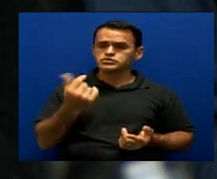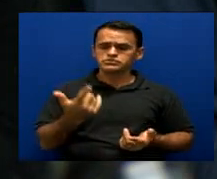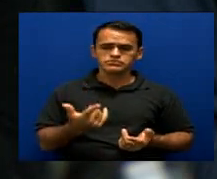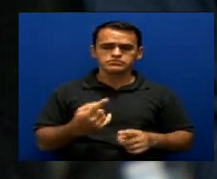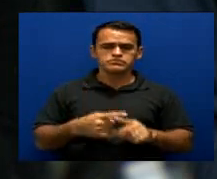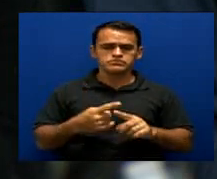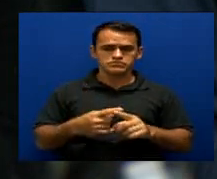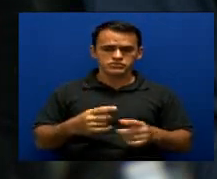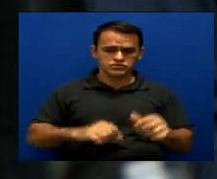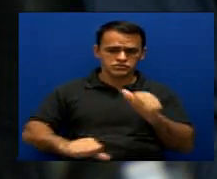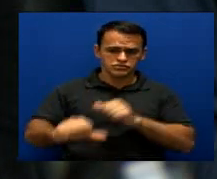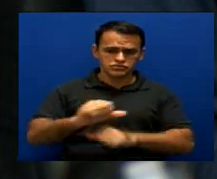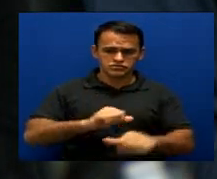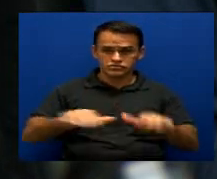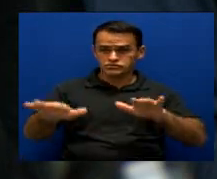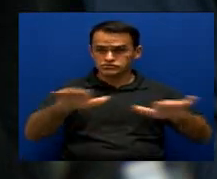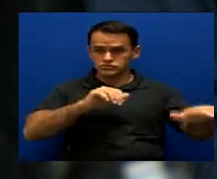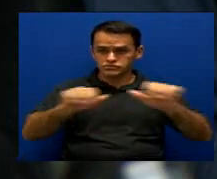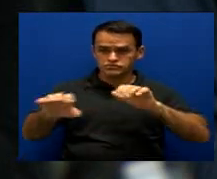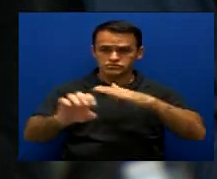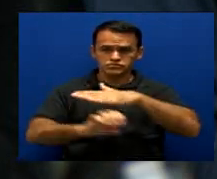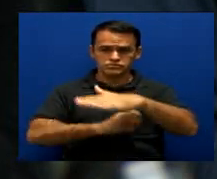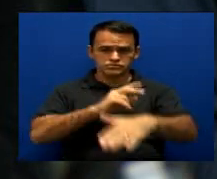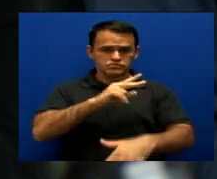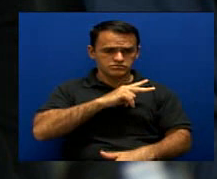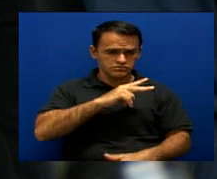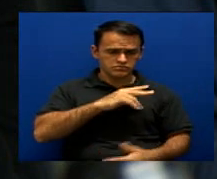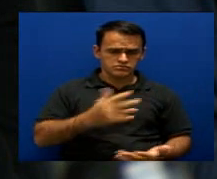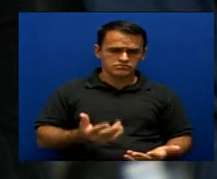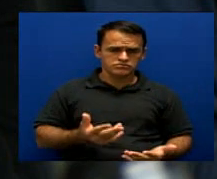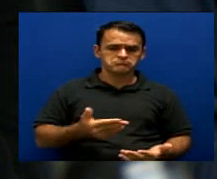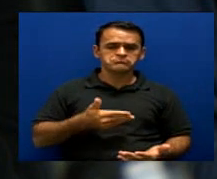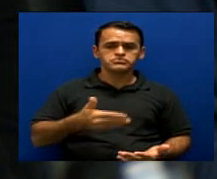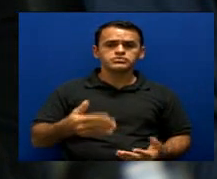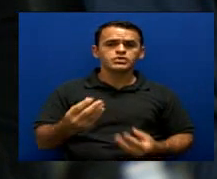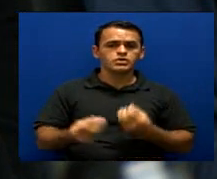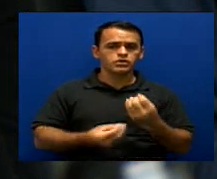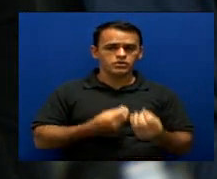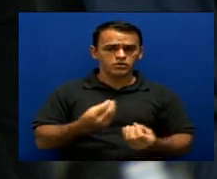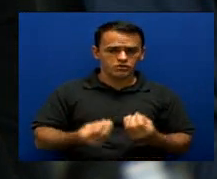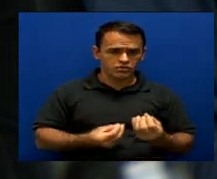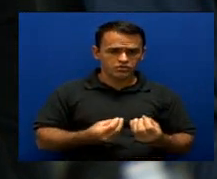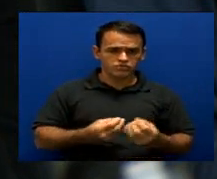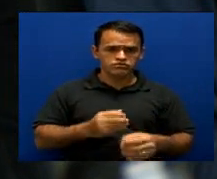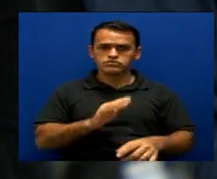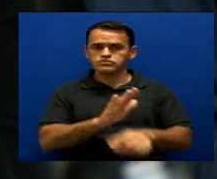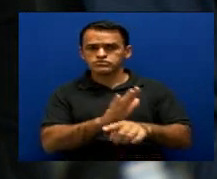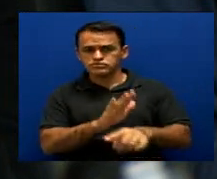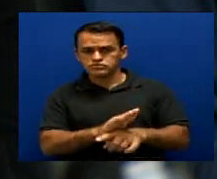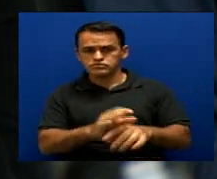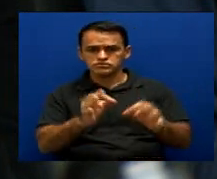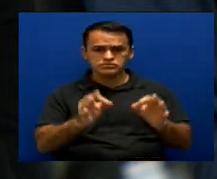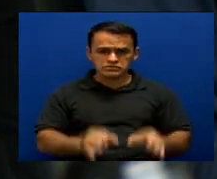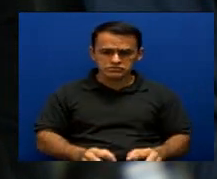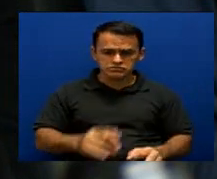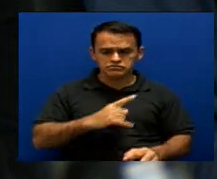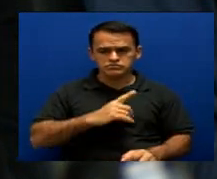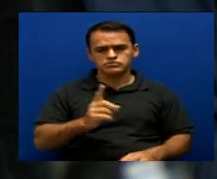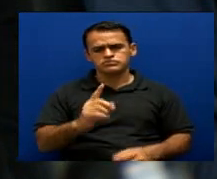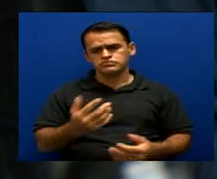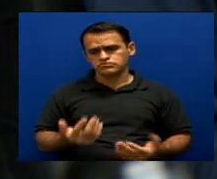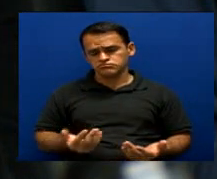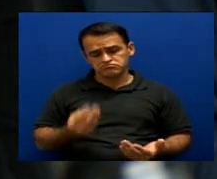privatizar e depois que tiver privatizado que vai acontecer vai continuar sendo um cartão postal é óbvio que